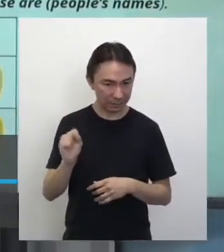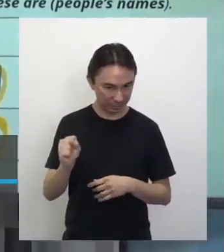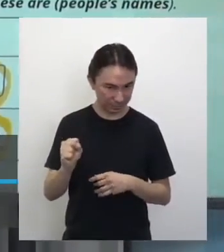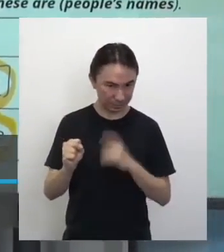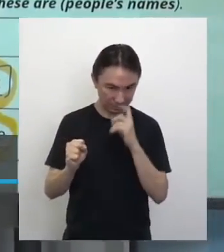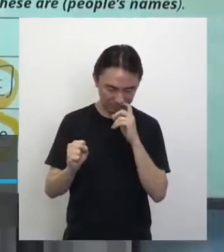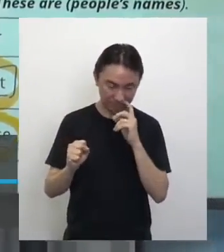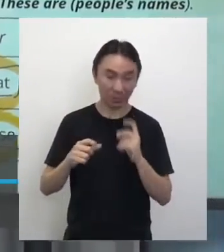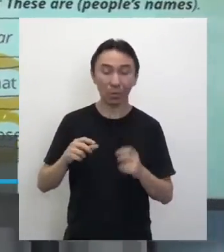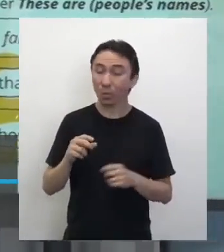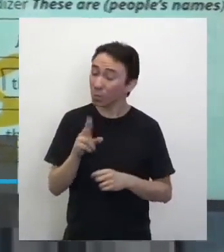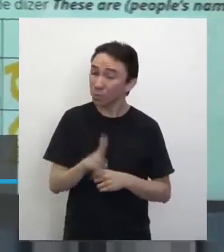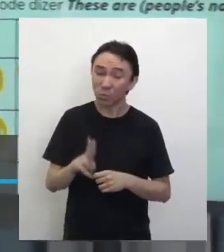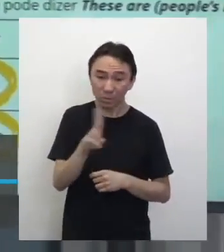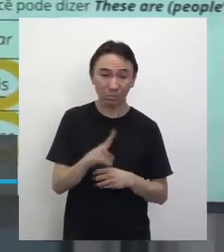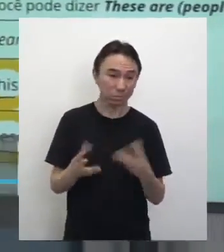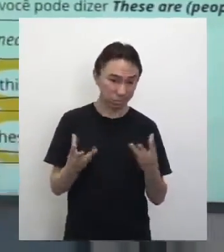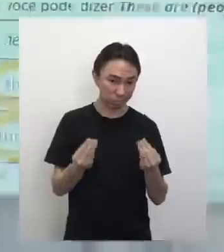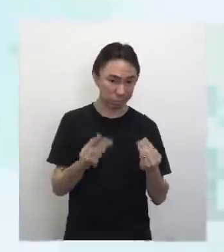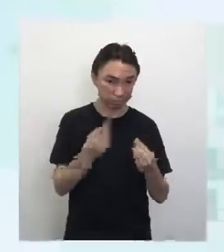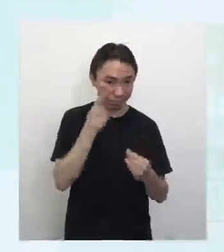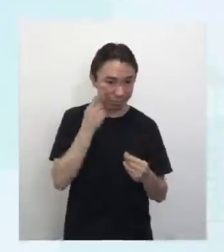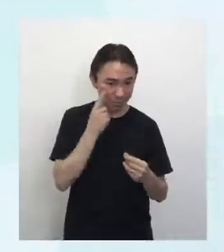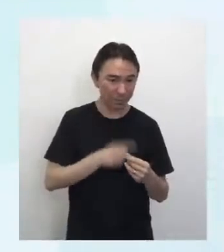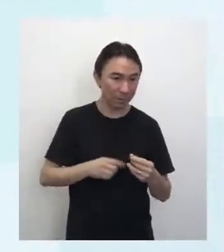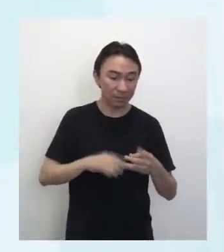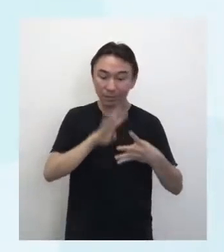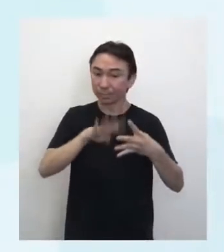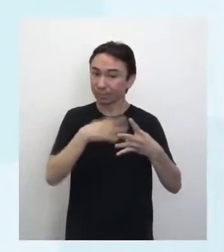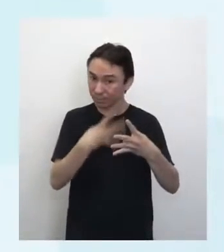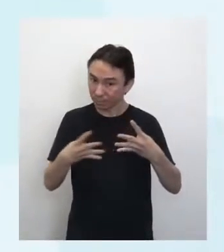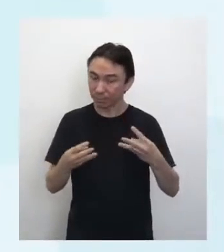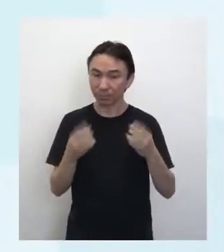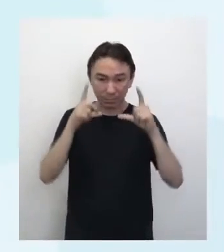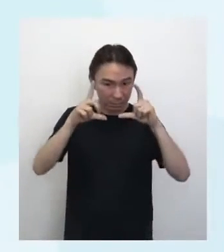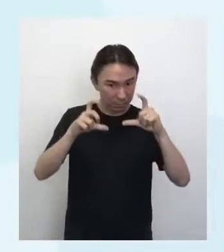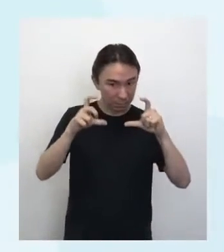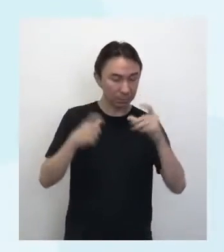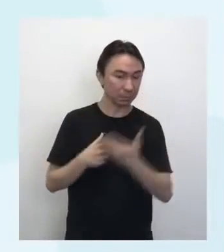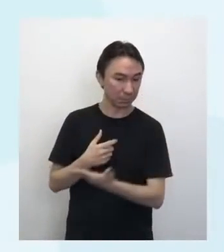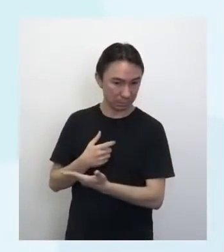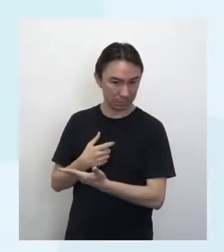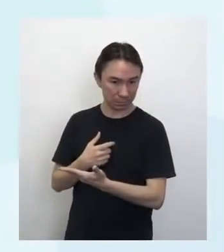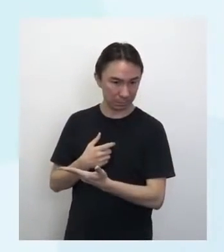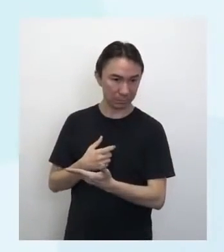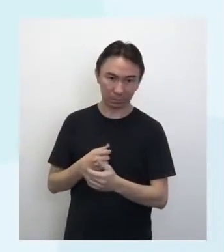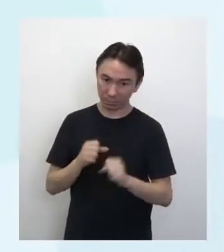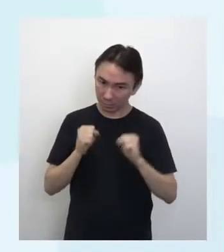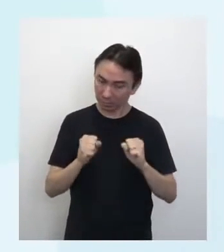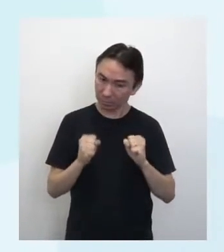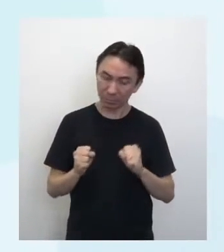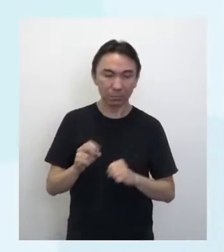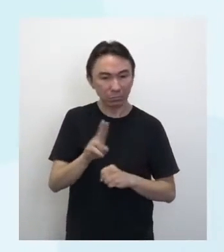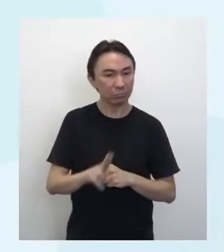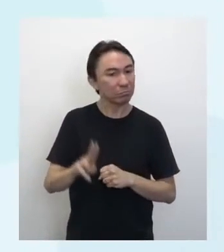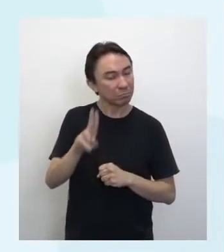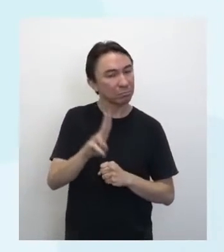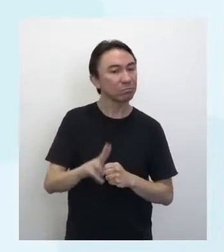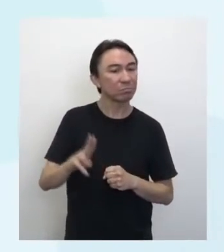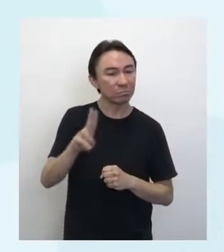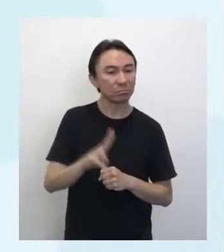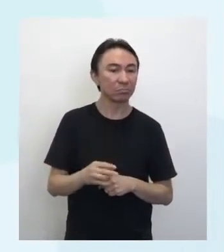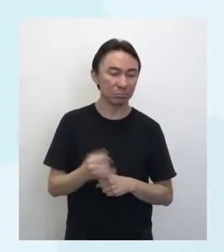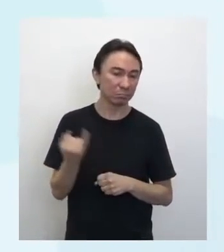vamos 14 palavrinhas passa essa tabelinha no caderno ver o print aí até vocês usem coloca exemplo então e aí para você